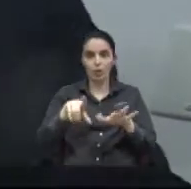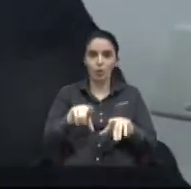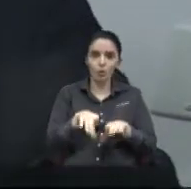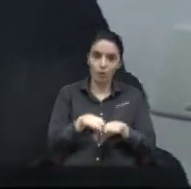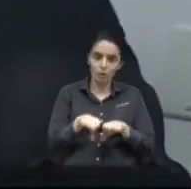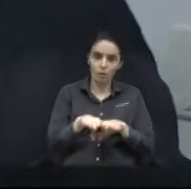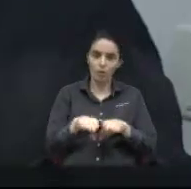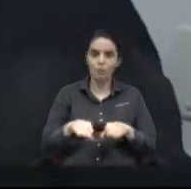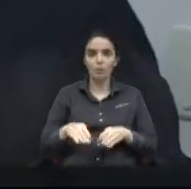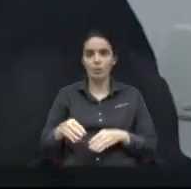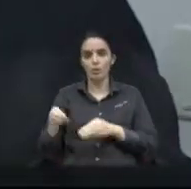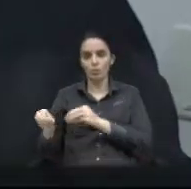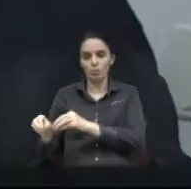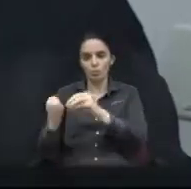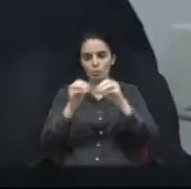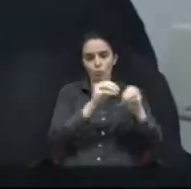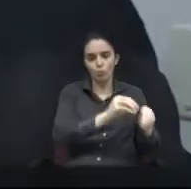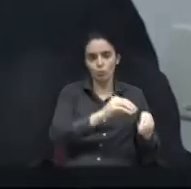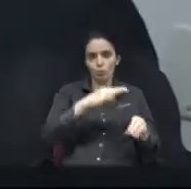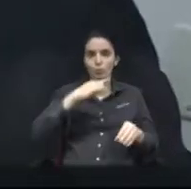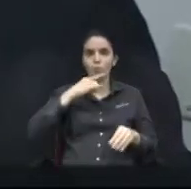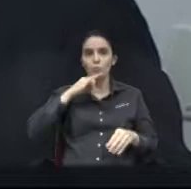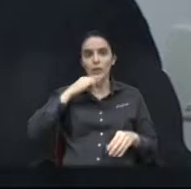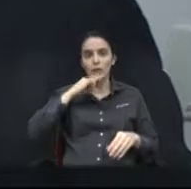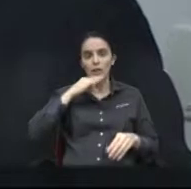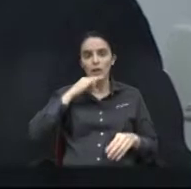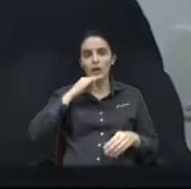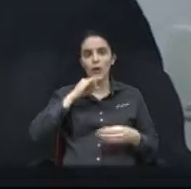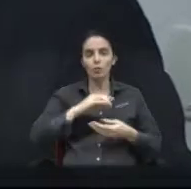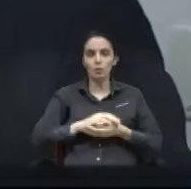piracicaba então